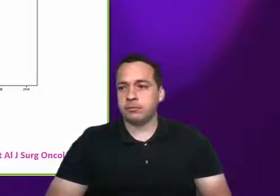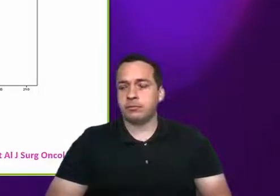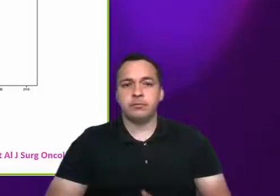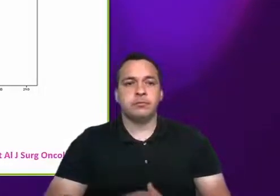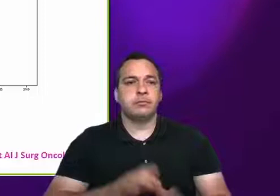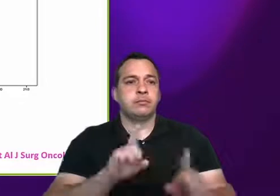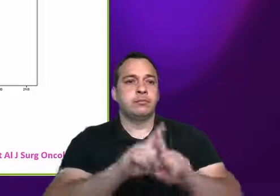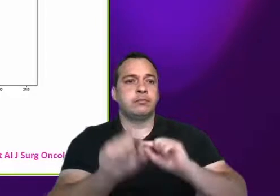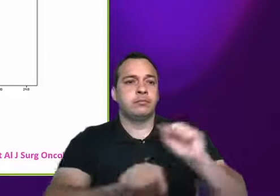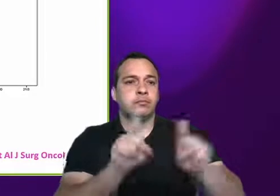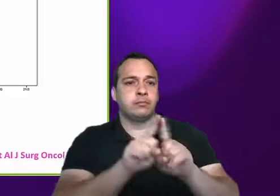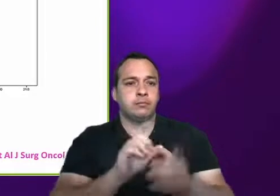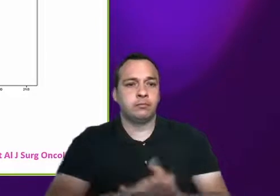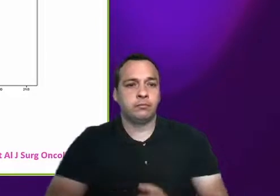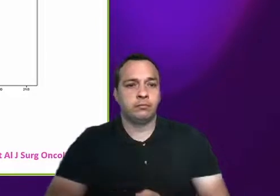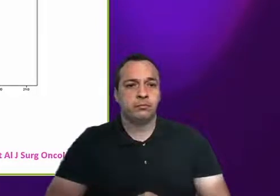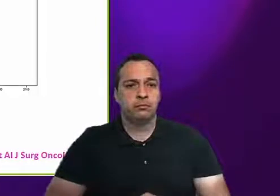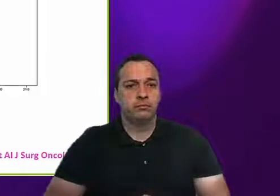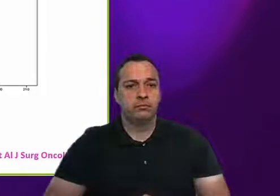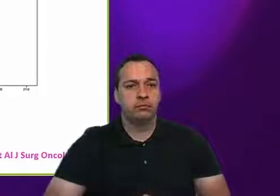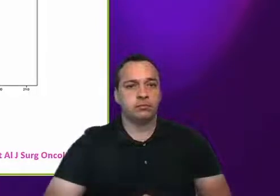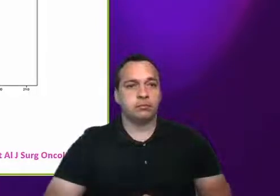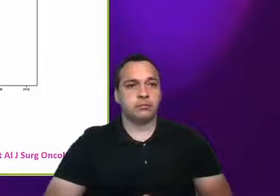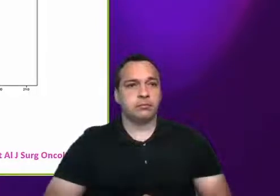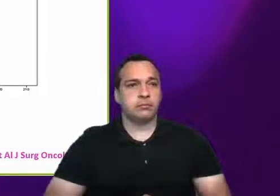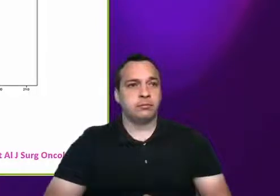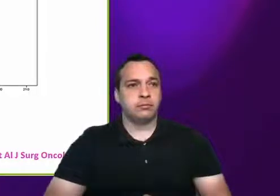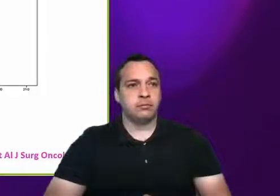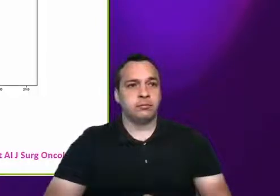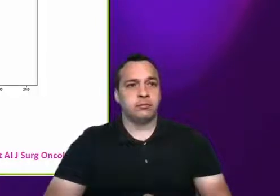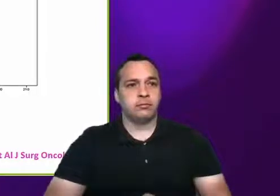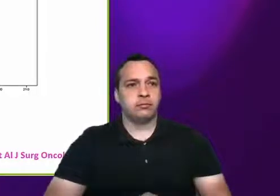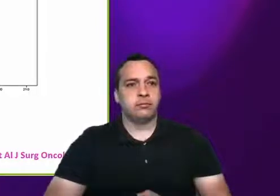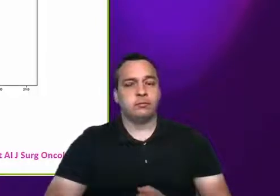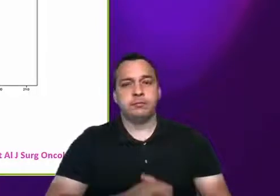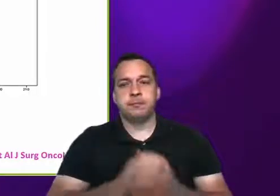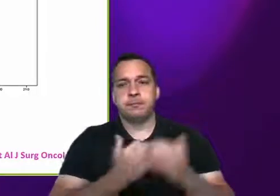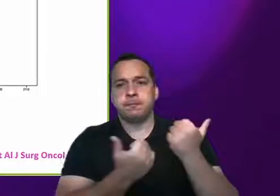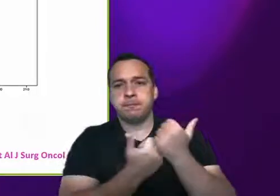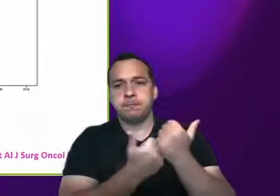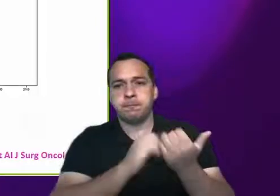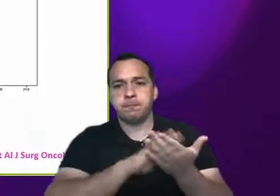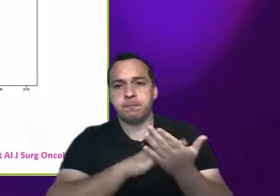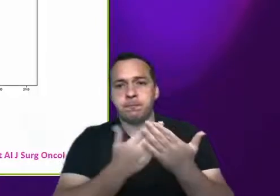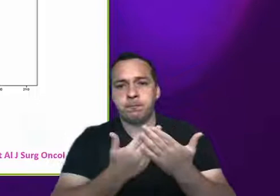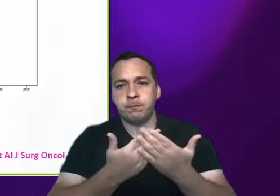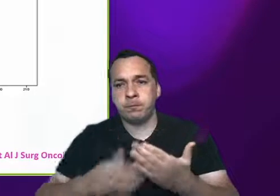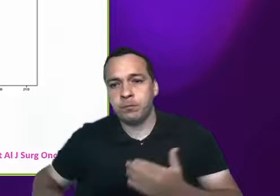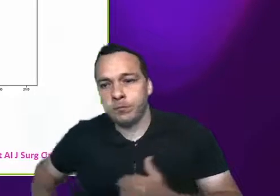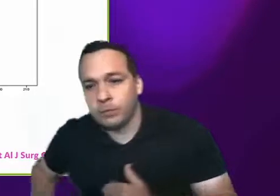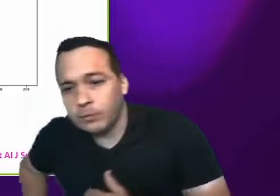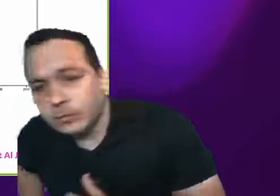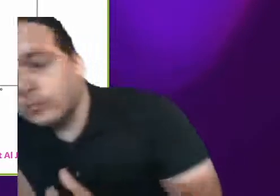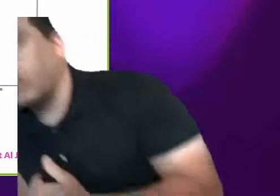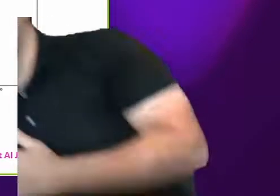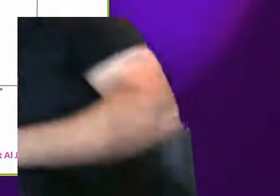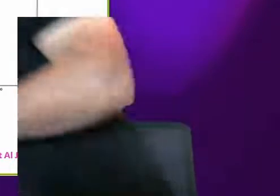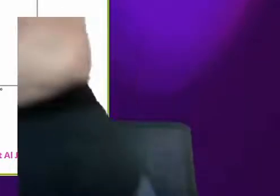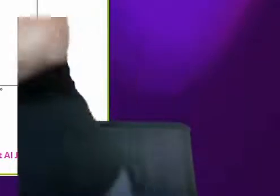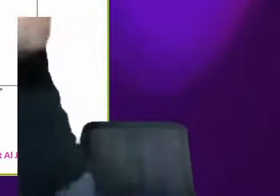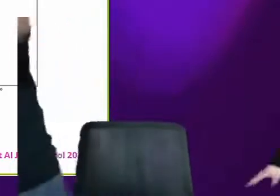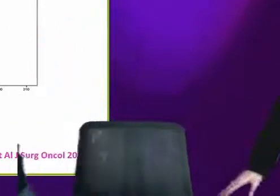Antes já foi mencionado também o valor da alfa-fetoproteína, que vem sendo utilizada também